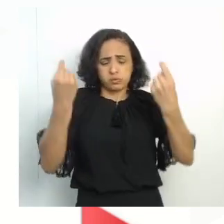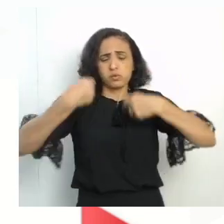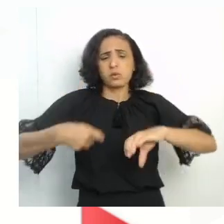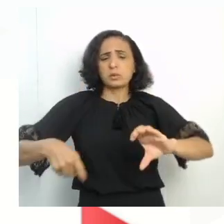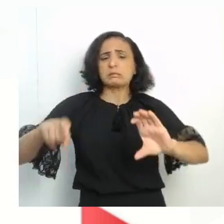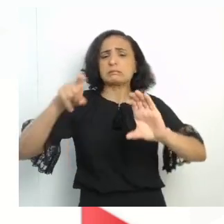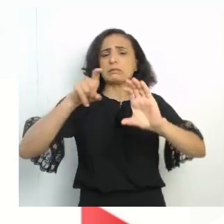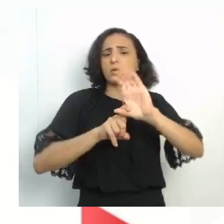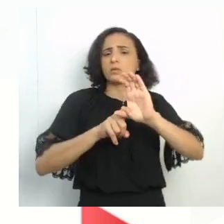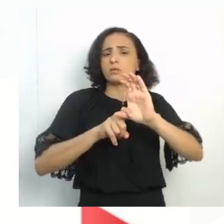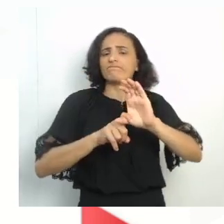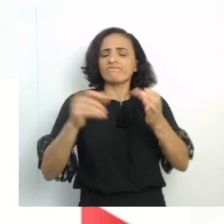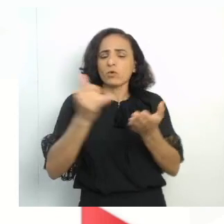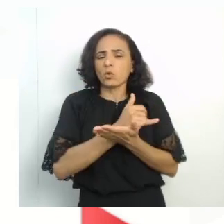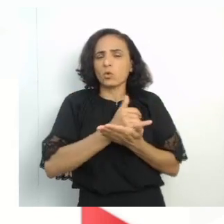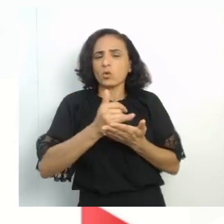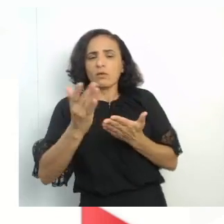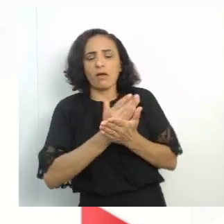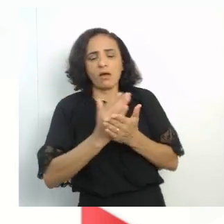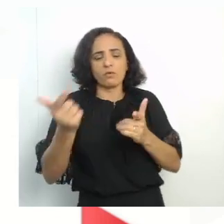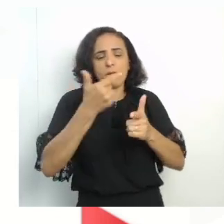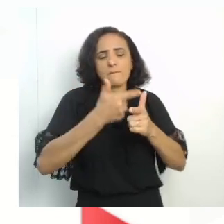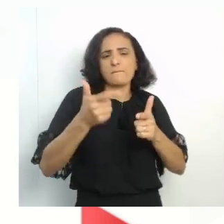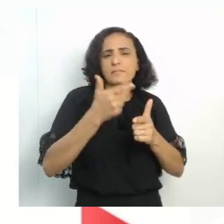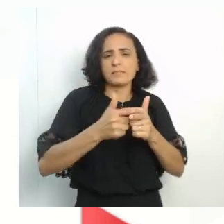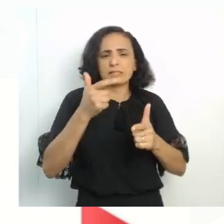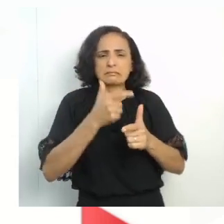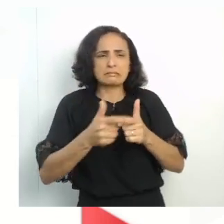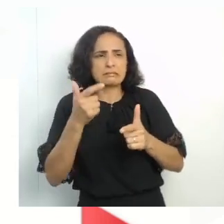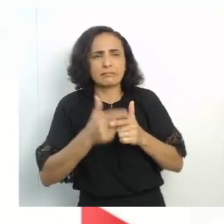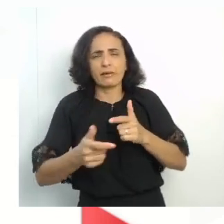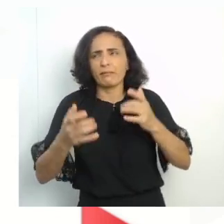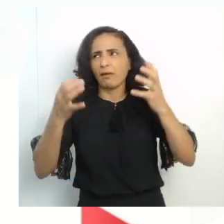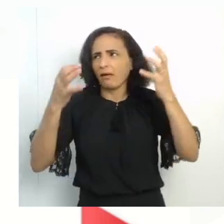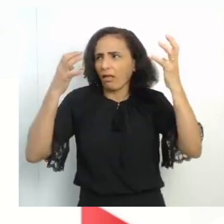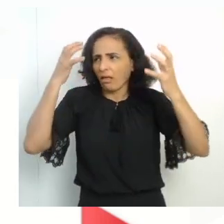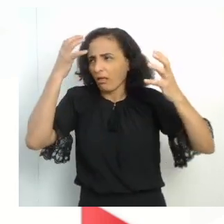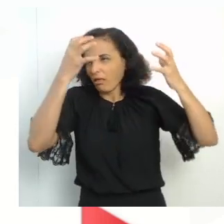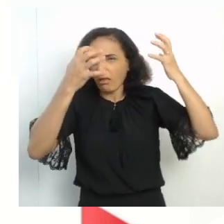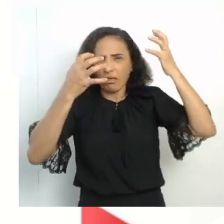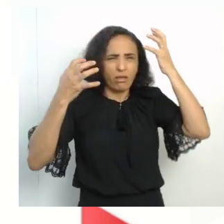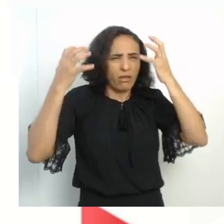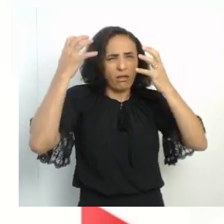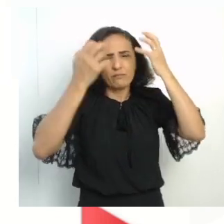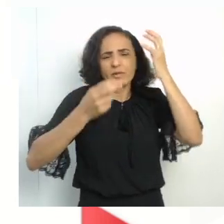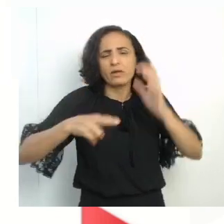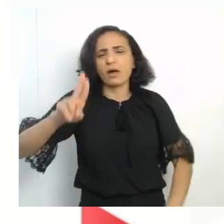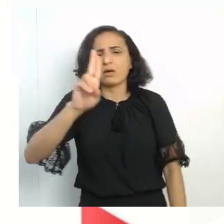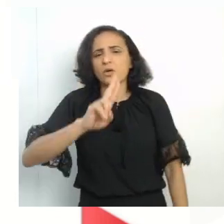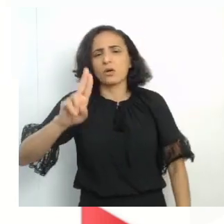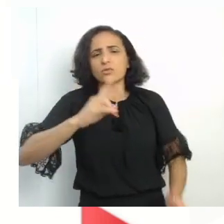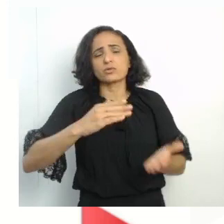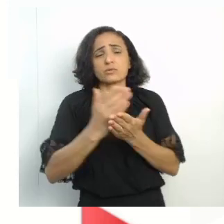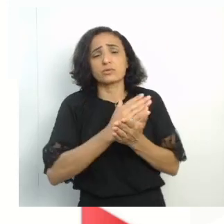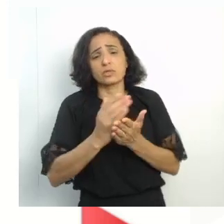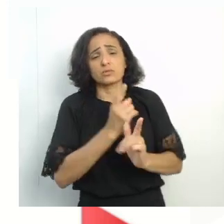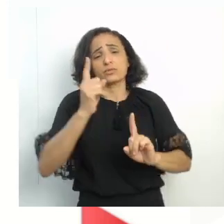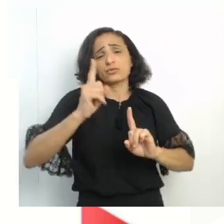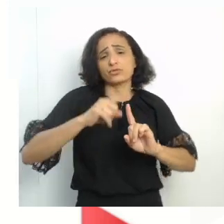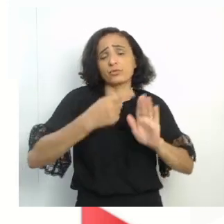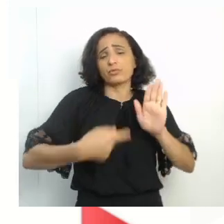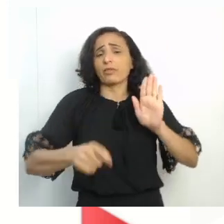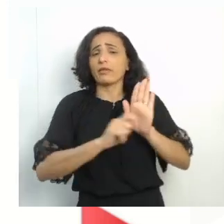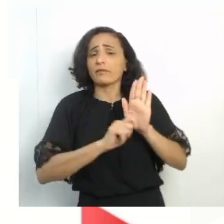começam os problemas psiquiátricos em relação ao uso de drogas. Bom, a gente tem